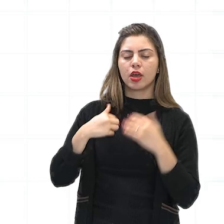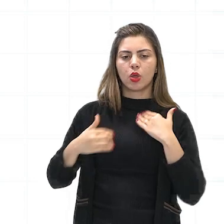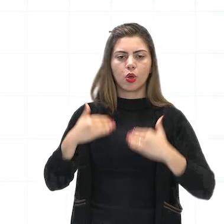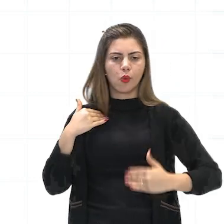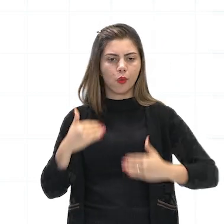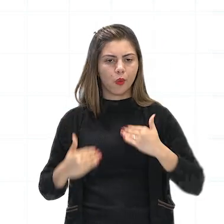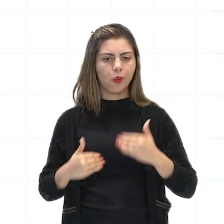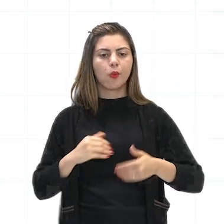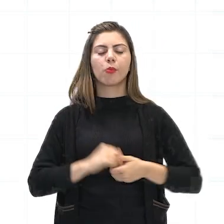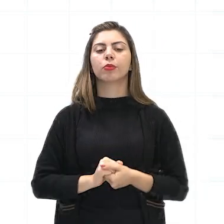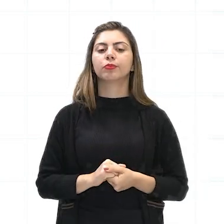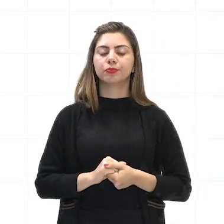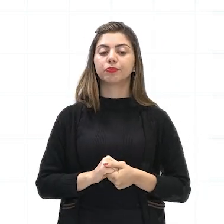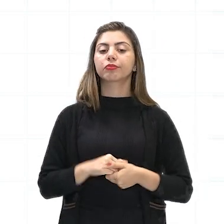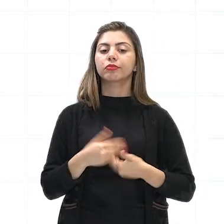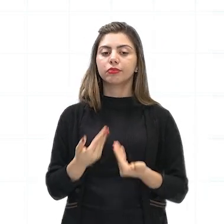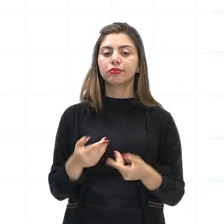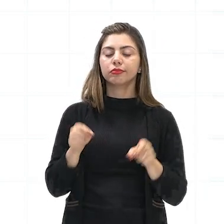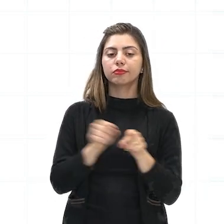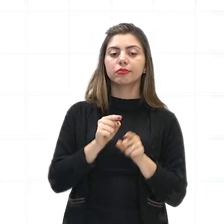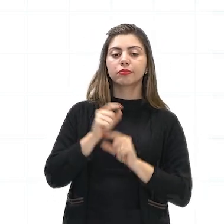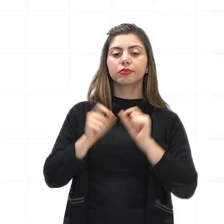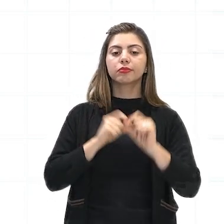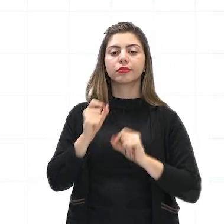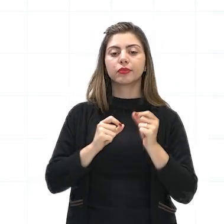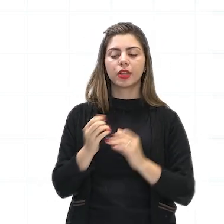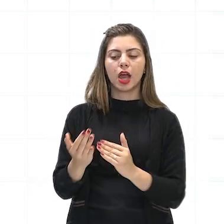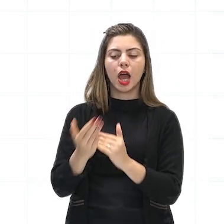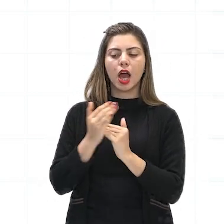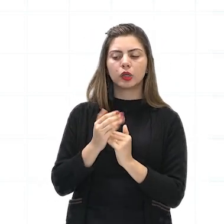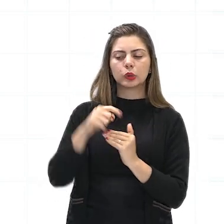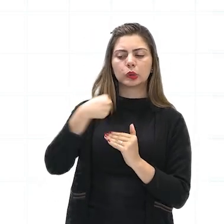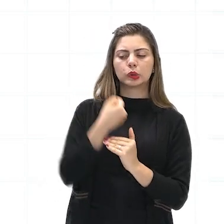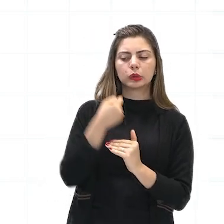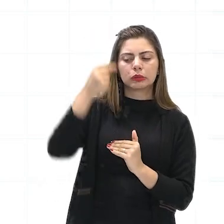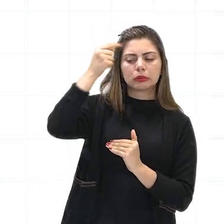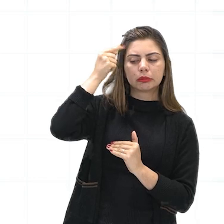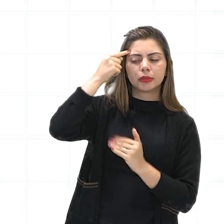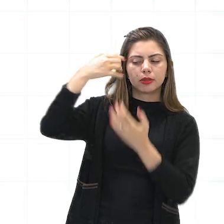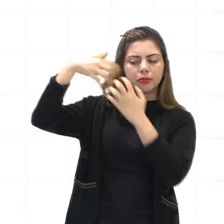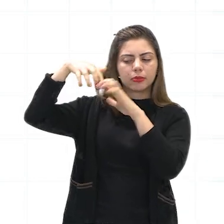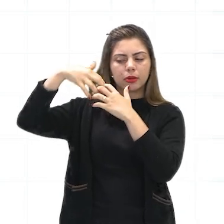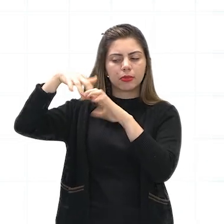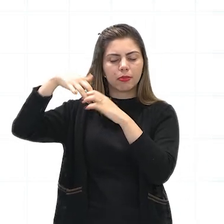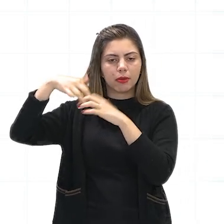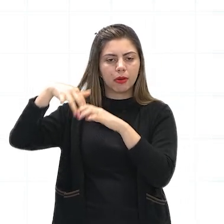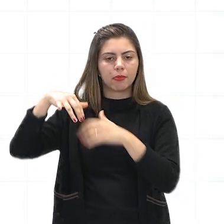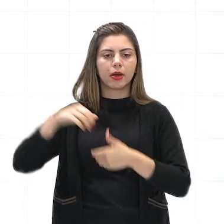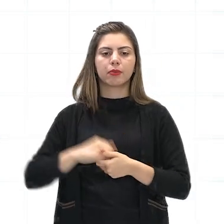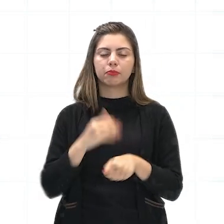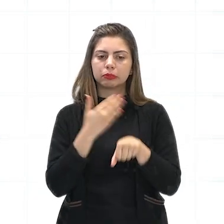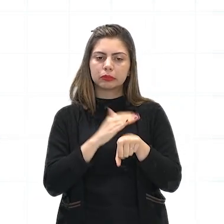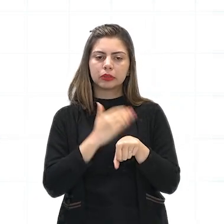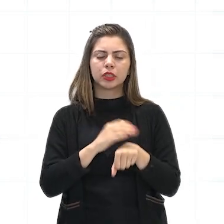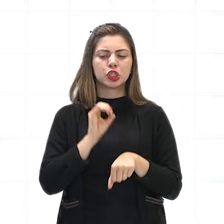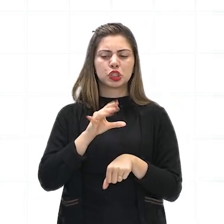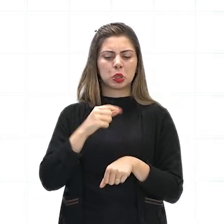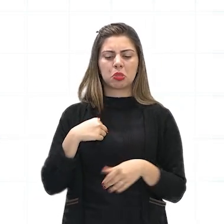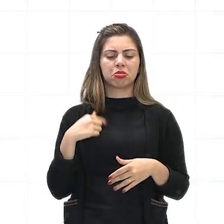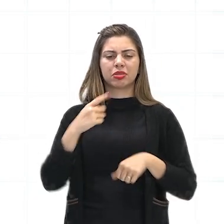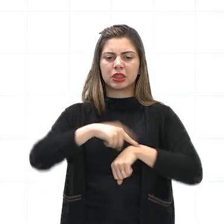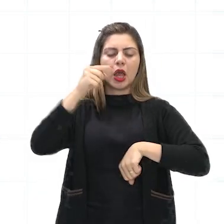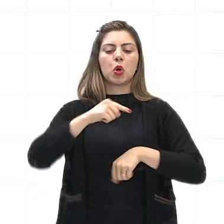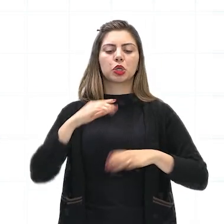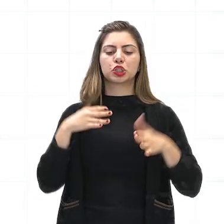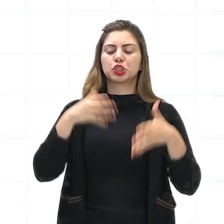também vai exercitar e estimular o nosso raciocínio. Não é só chegar lá e empregar vários movimentos, vários